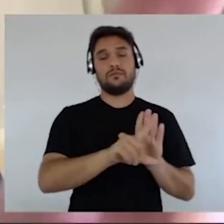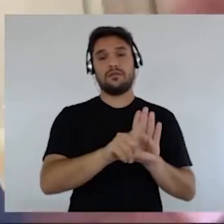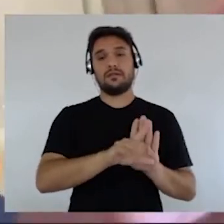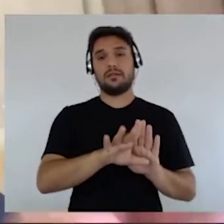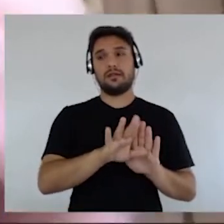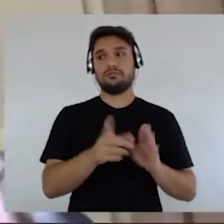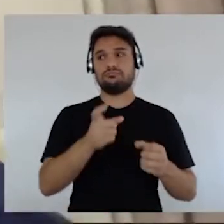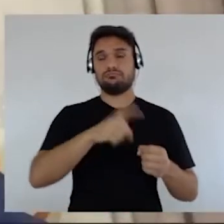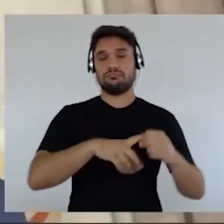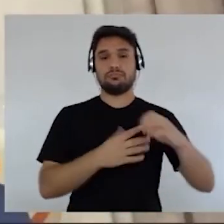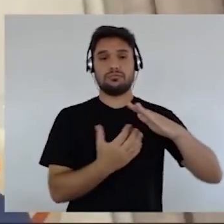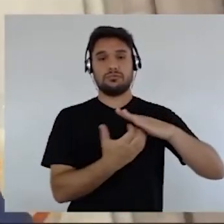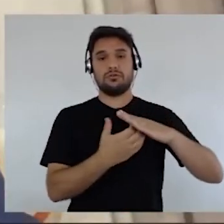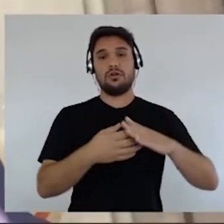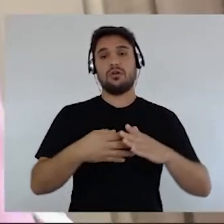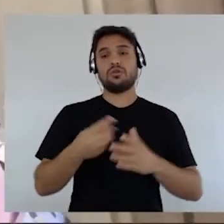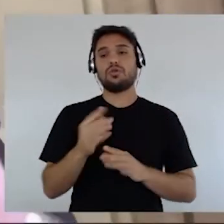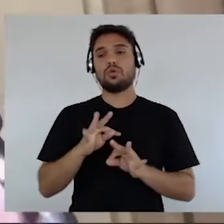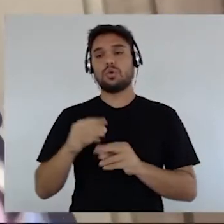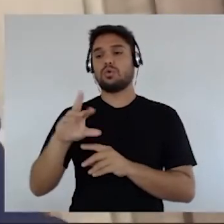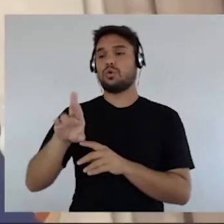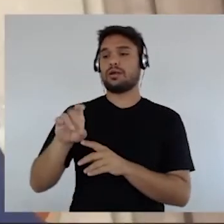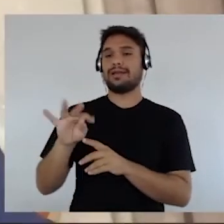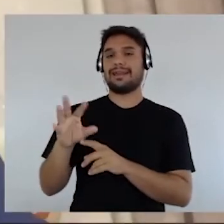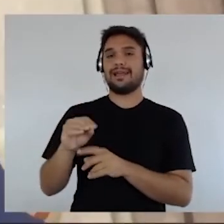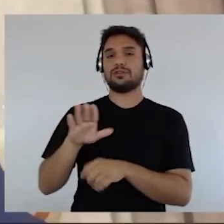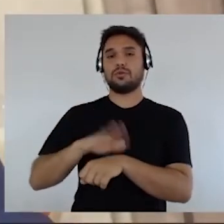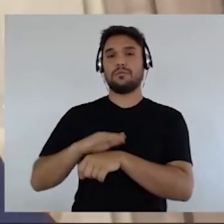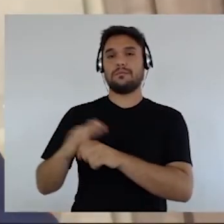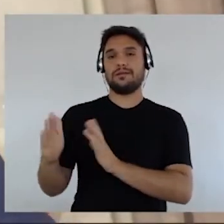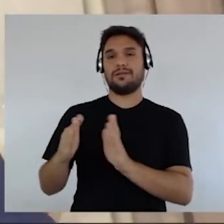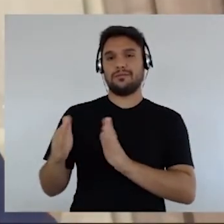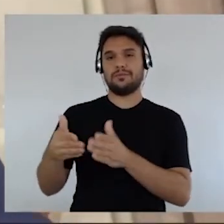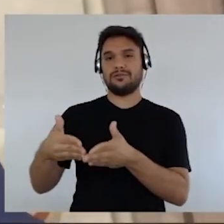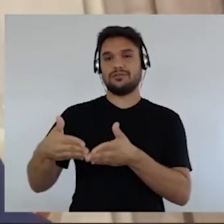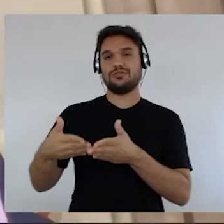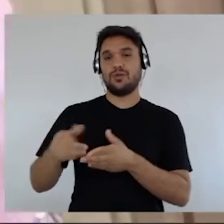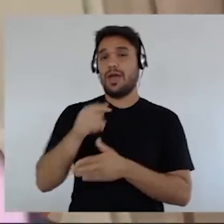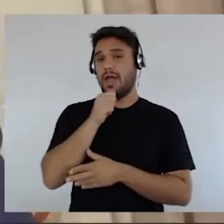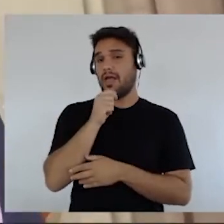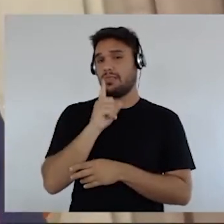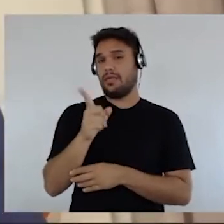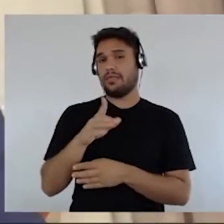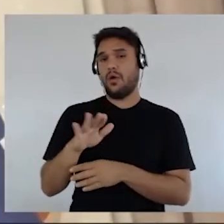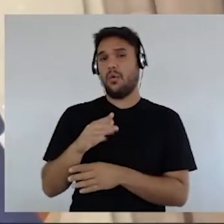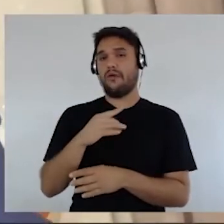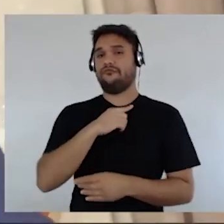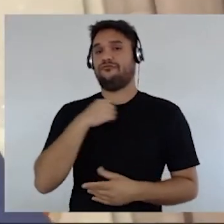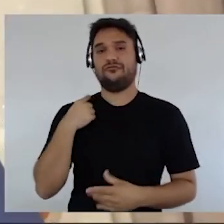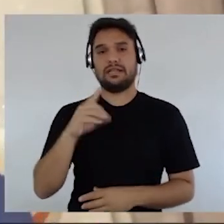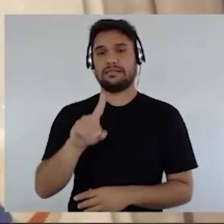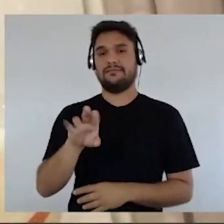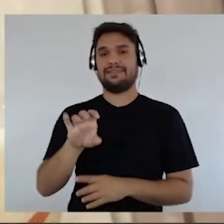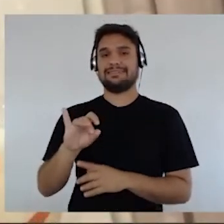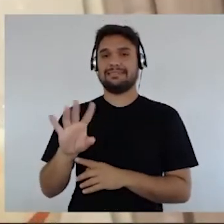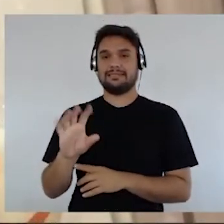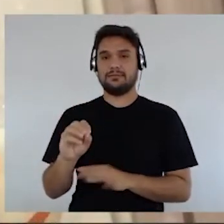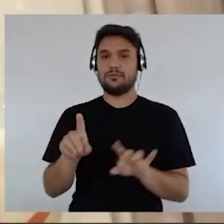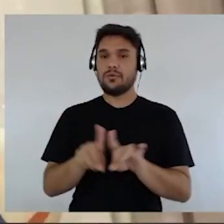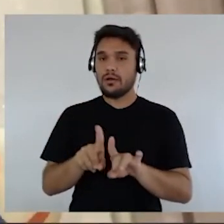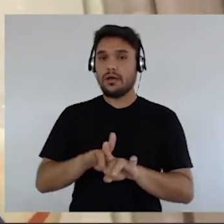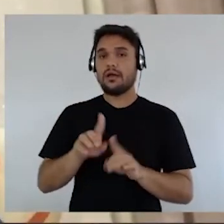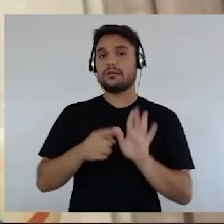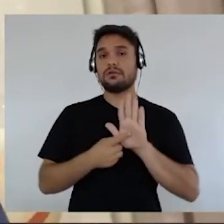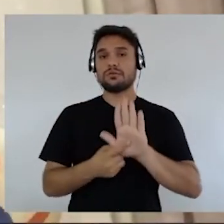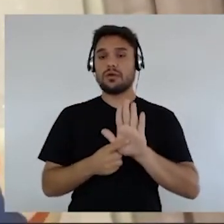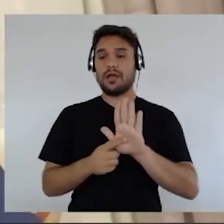Recuperação, todos os créditos existentes na data do pedido, ainda que não vencidos, resulta que,